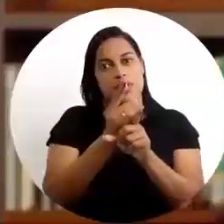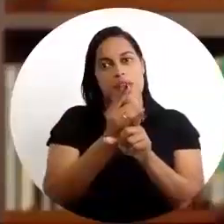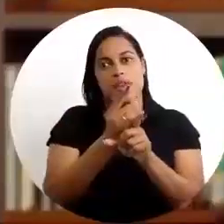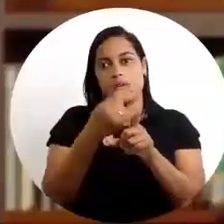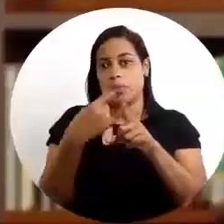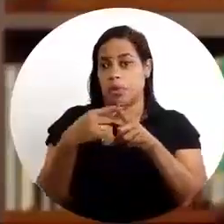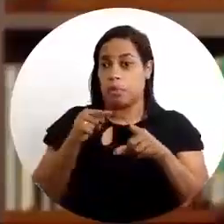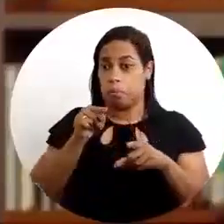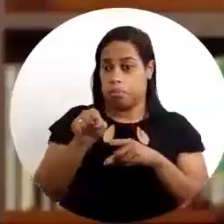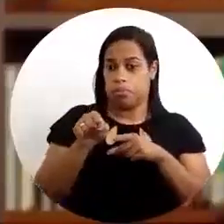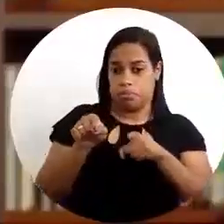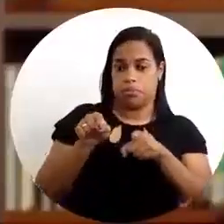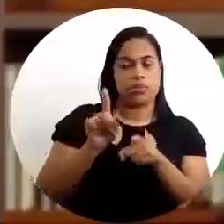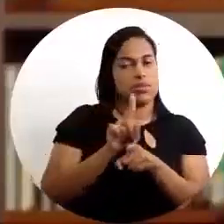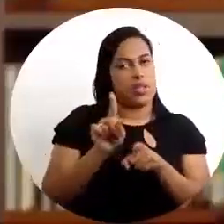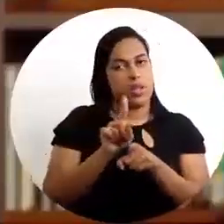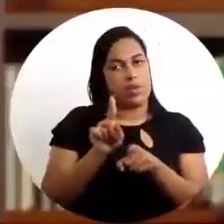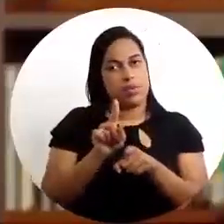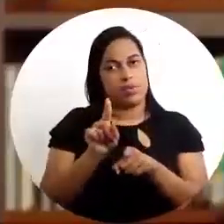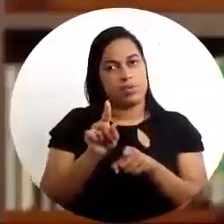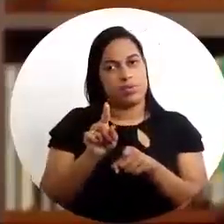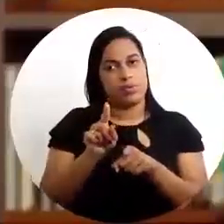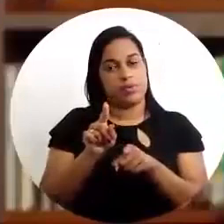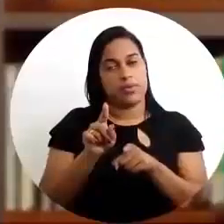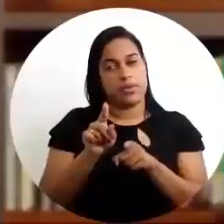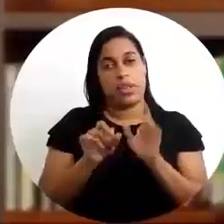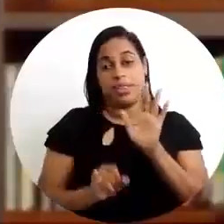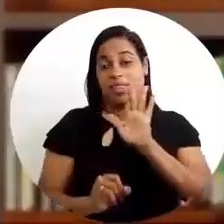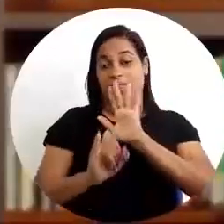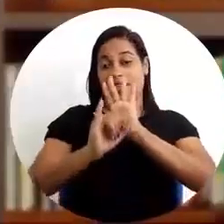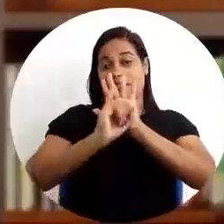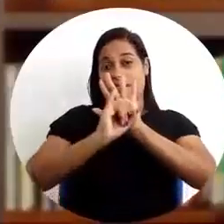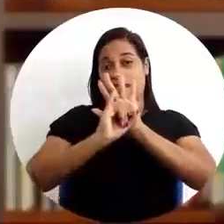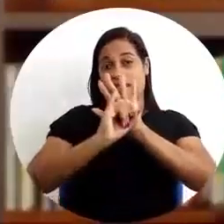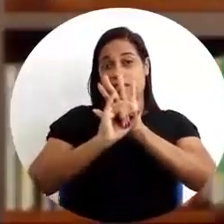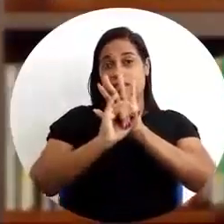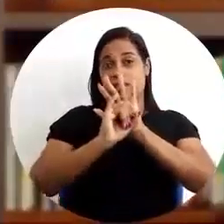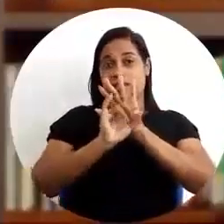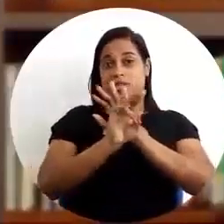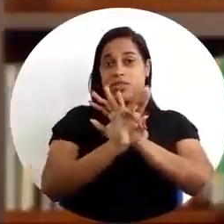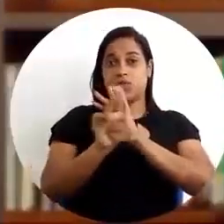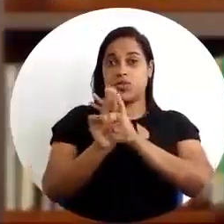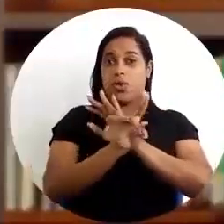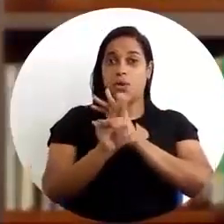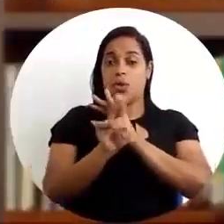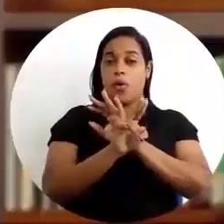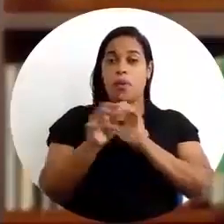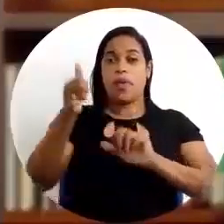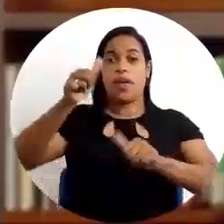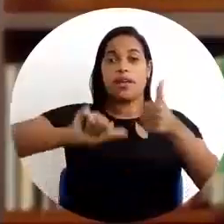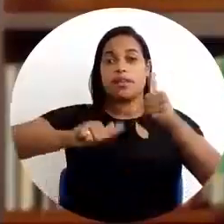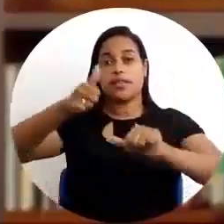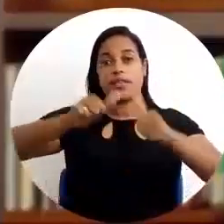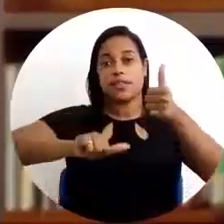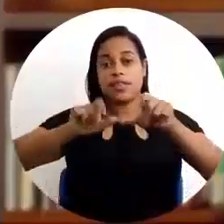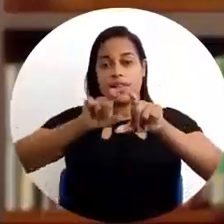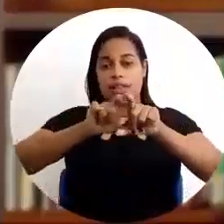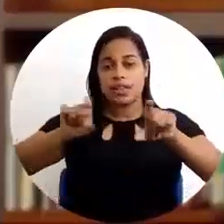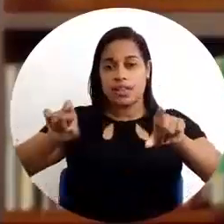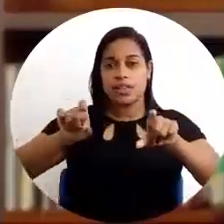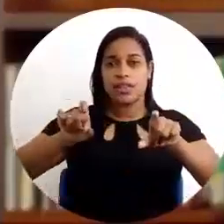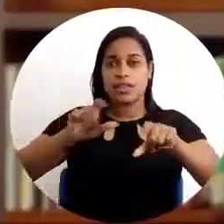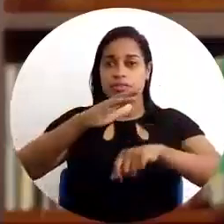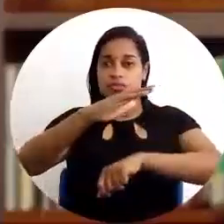precisa ser apontado com o dedo. Ele chama-se, essa anotação que vai na etiqueta de lombada, é a forma